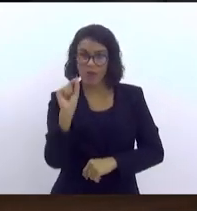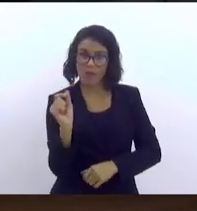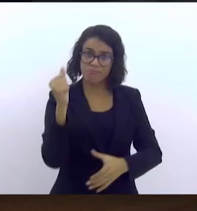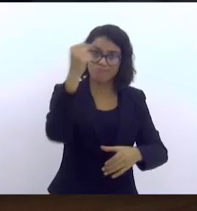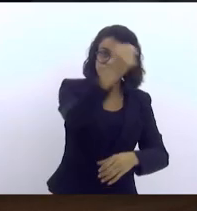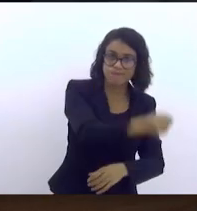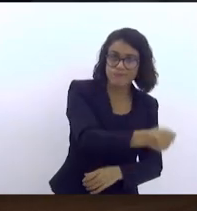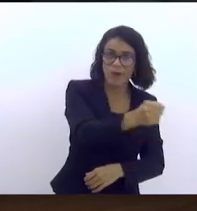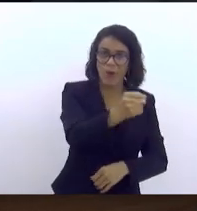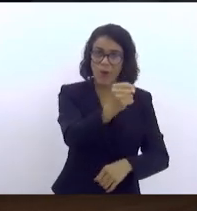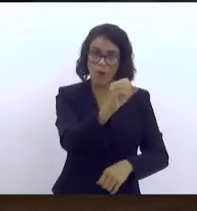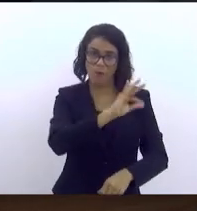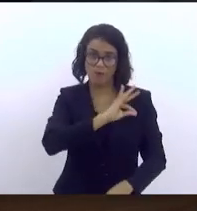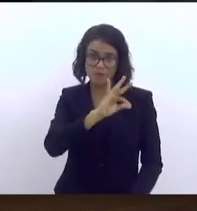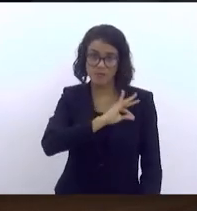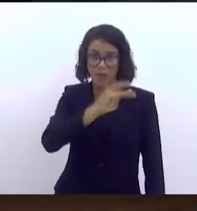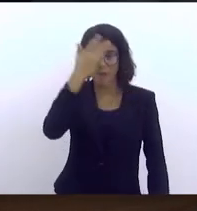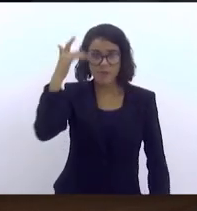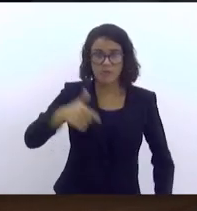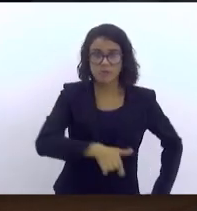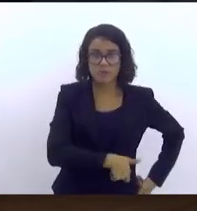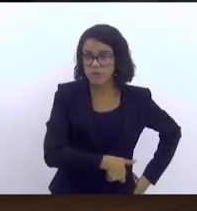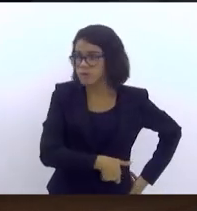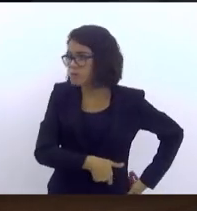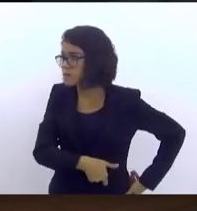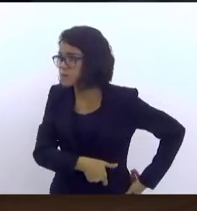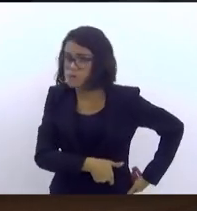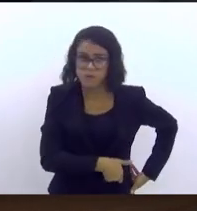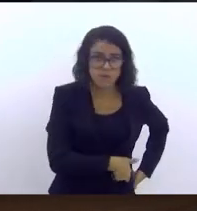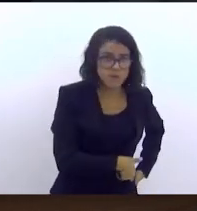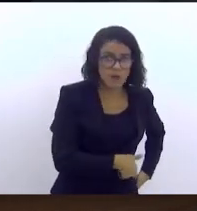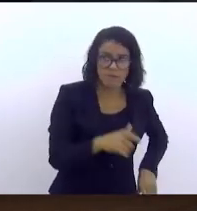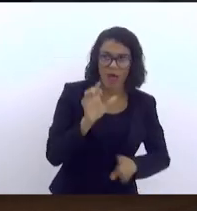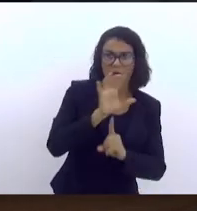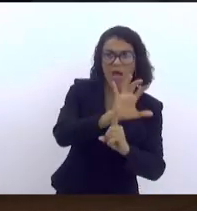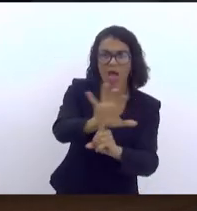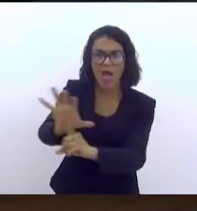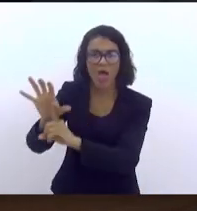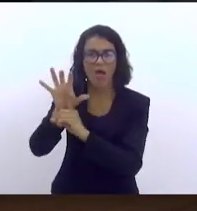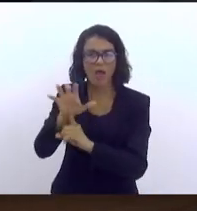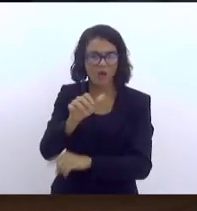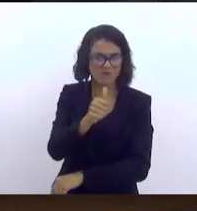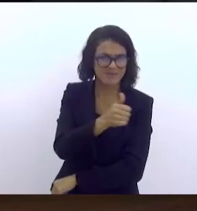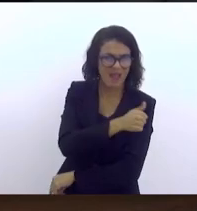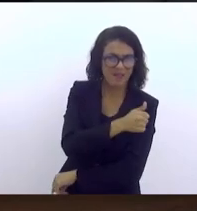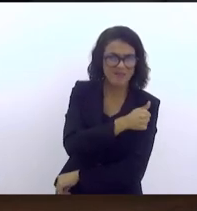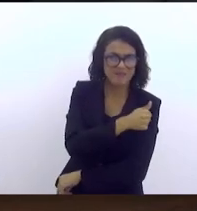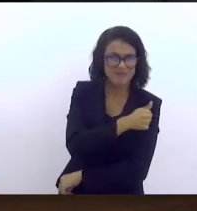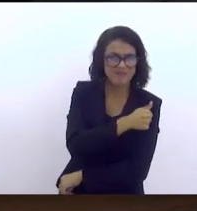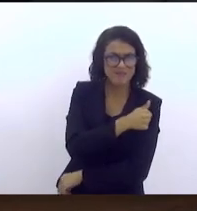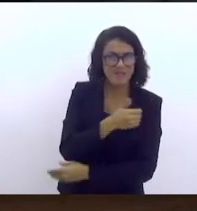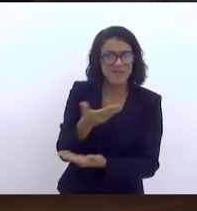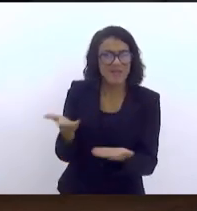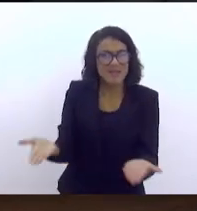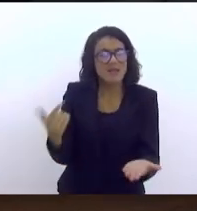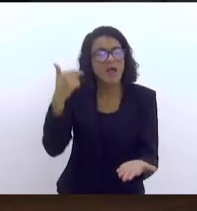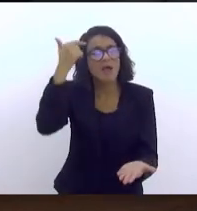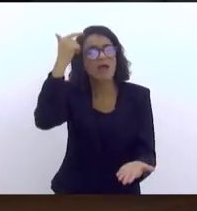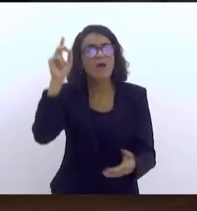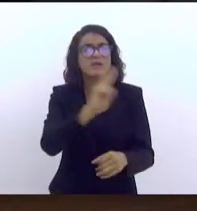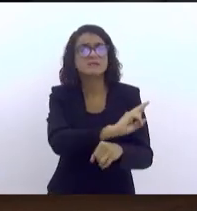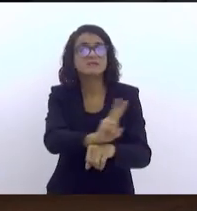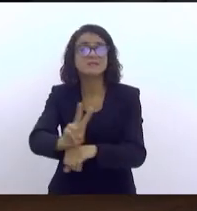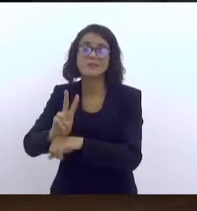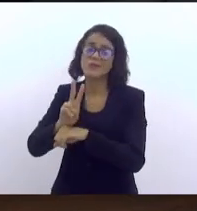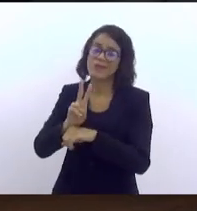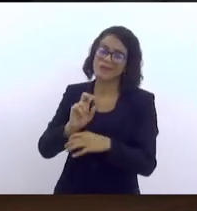lá dentro outra pessoa armada para coagir os alunos porque assim isso poderia ser feito pensando na segurança